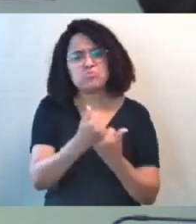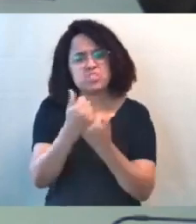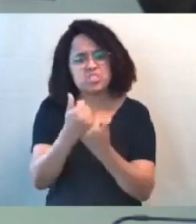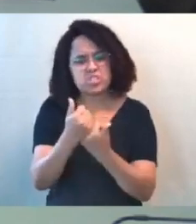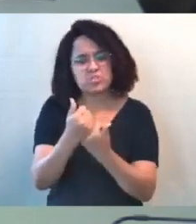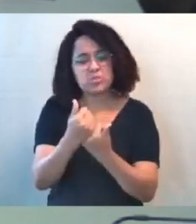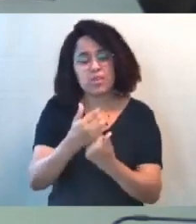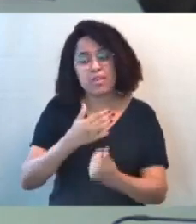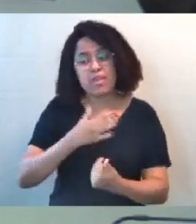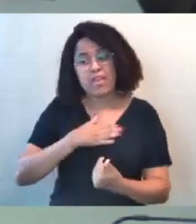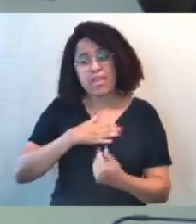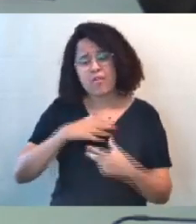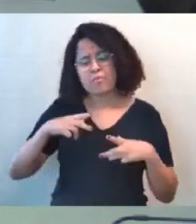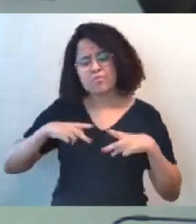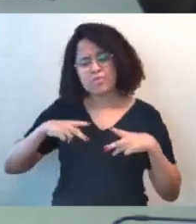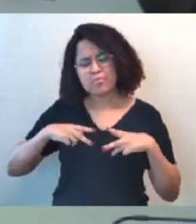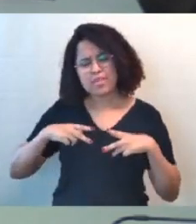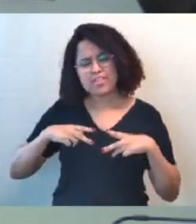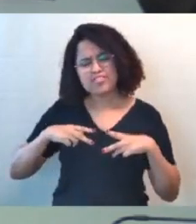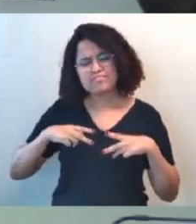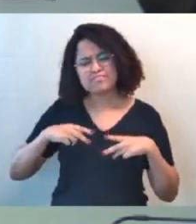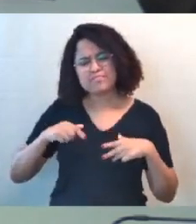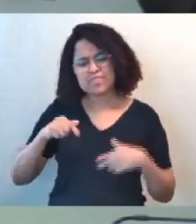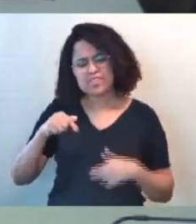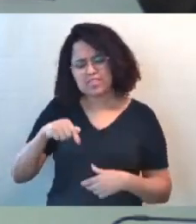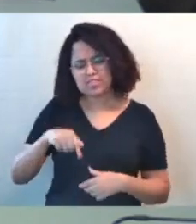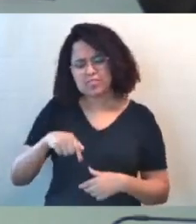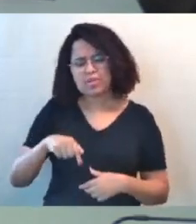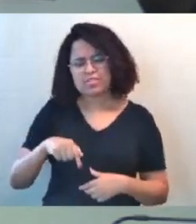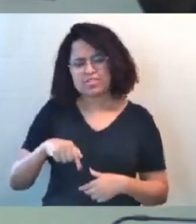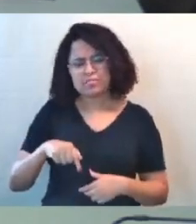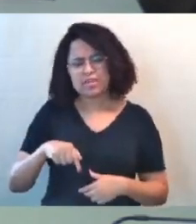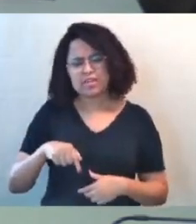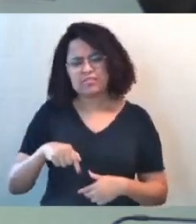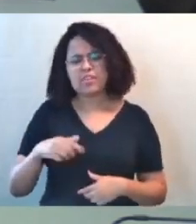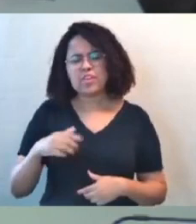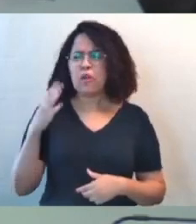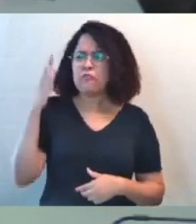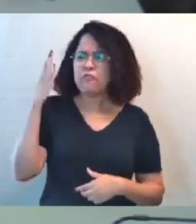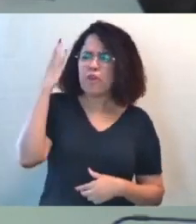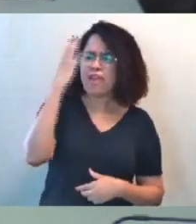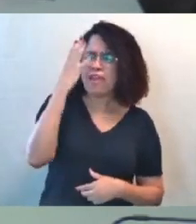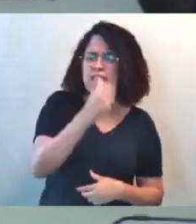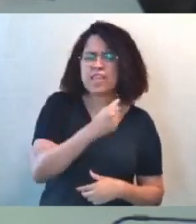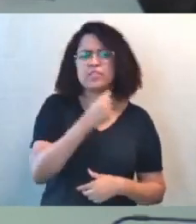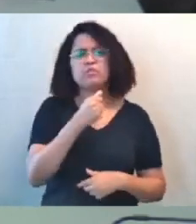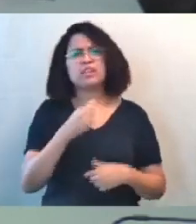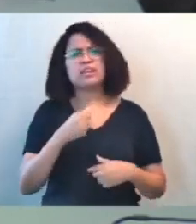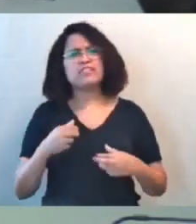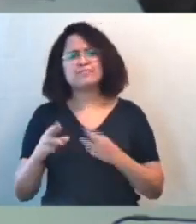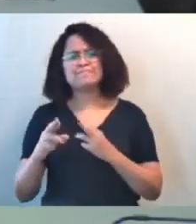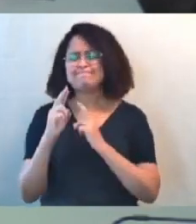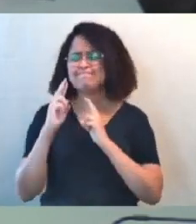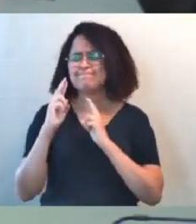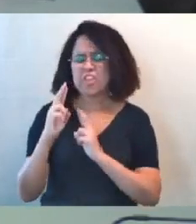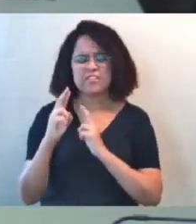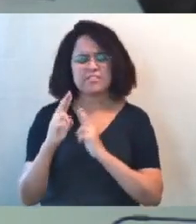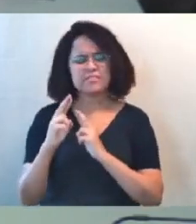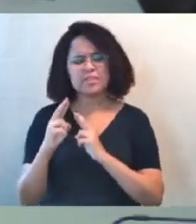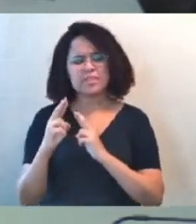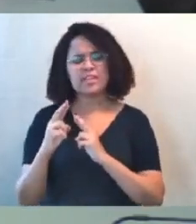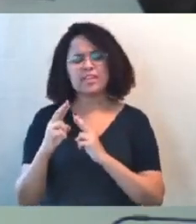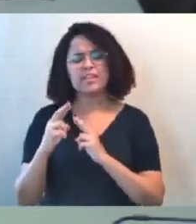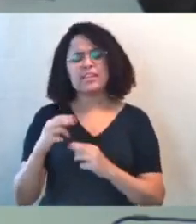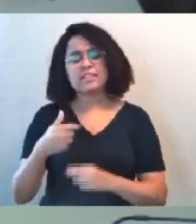acompanhando essa ação judicial, foi lindo. Eu estava cheia de esperança lá em 2022, quando a gente assentou